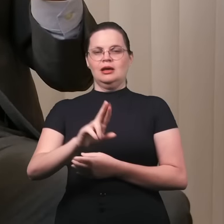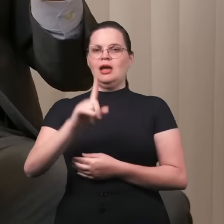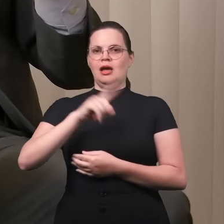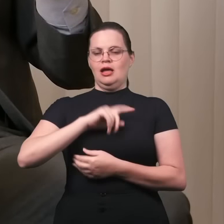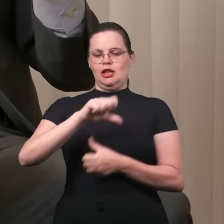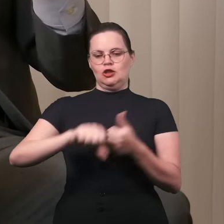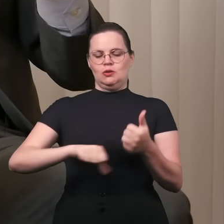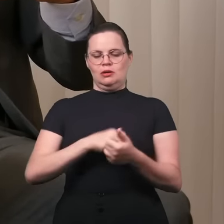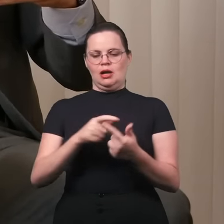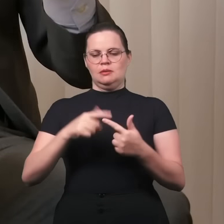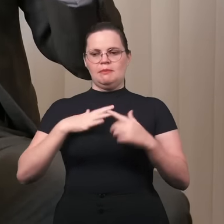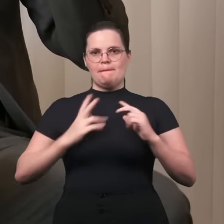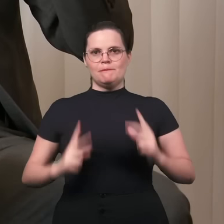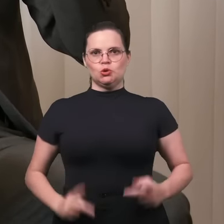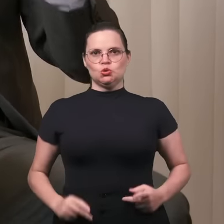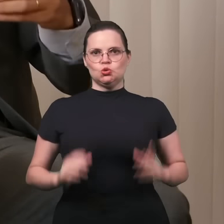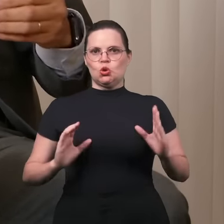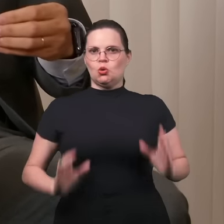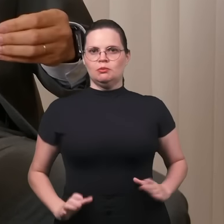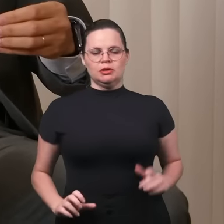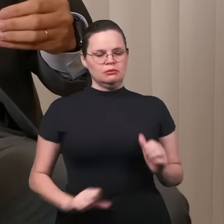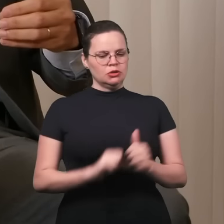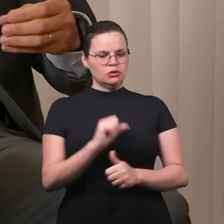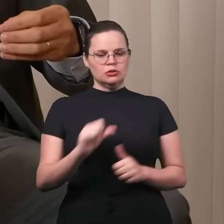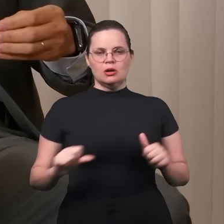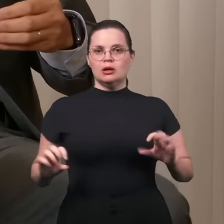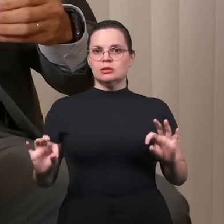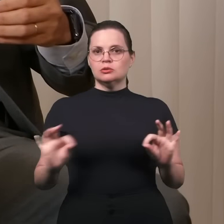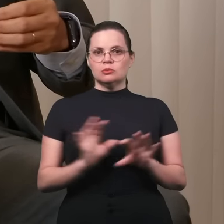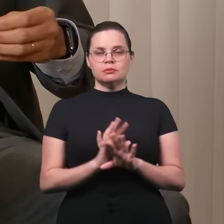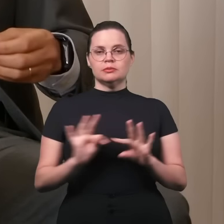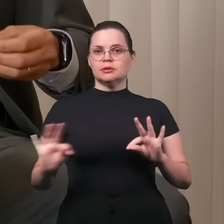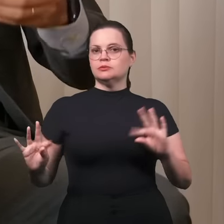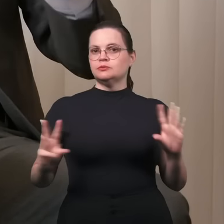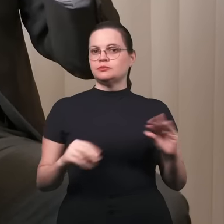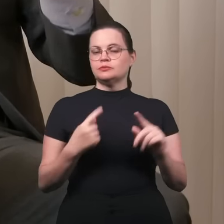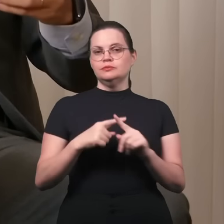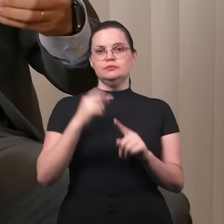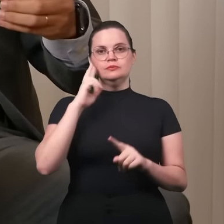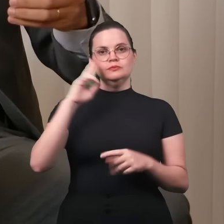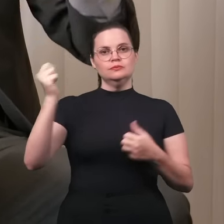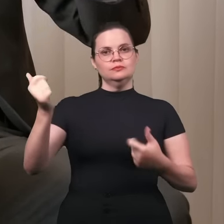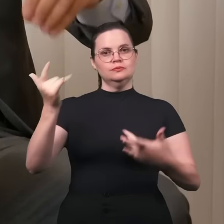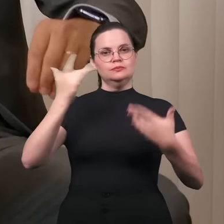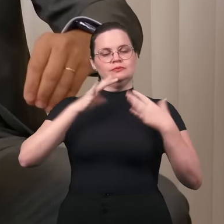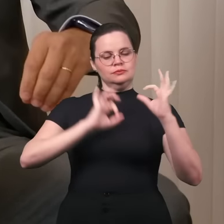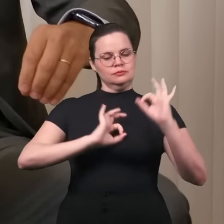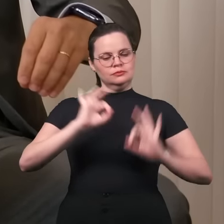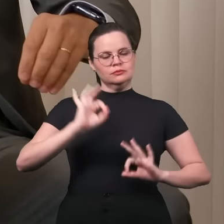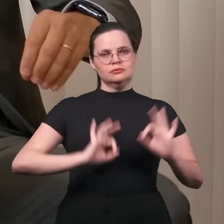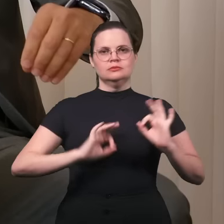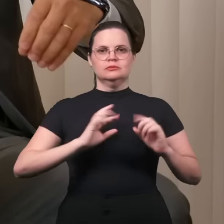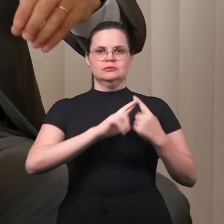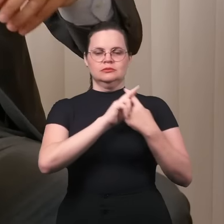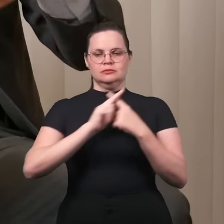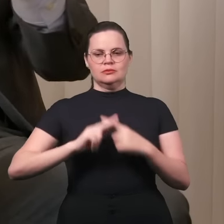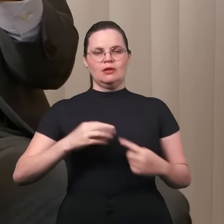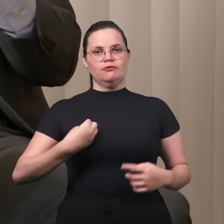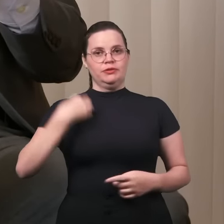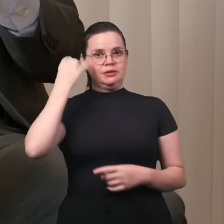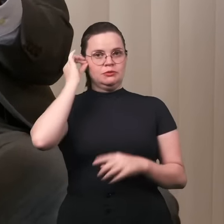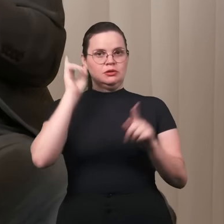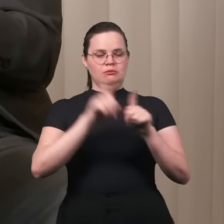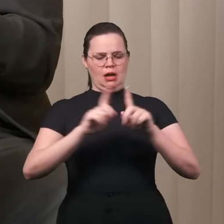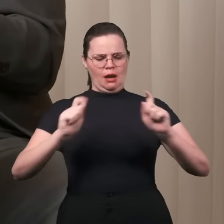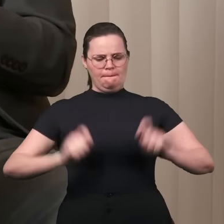servo ele passa a ter, ele é preparado espiritualmente, mas nós vemos que o Senhor ele capacita para essa vida também. E por isso